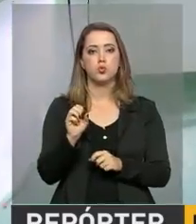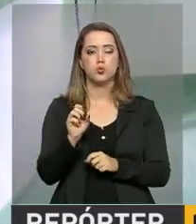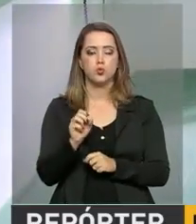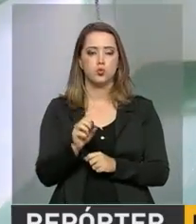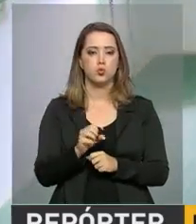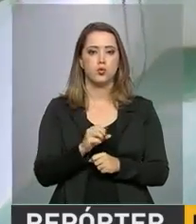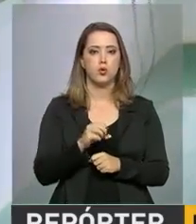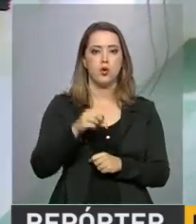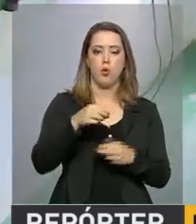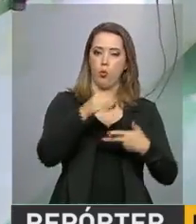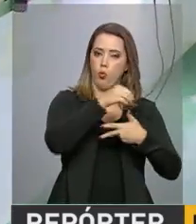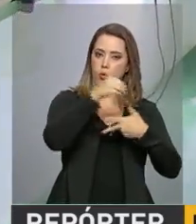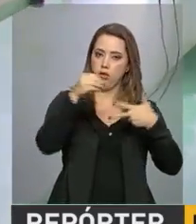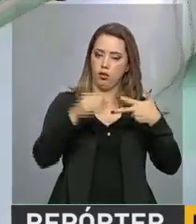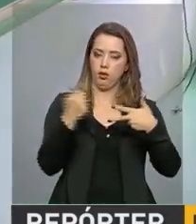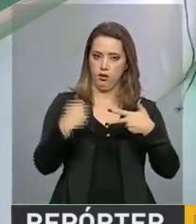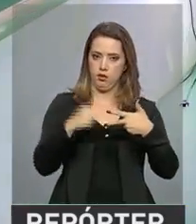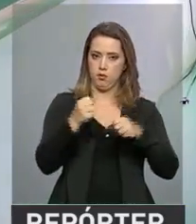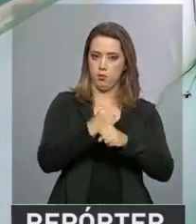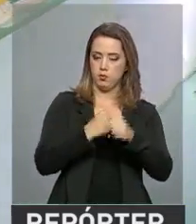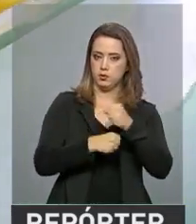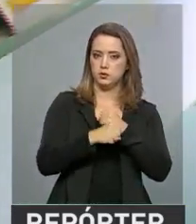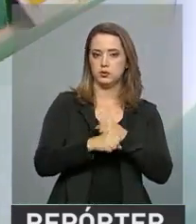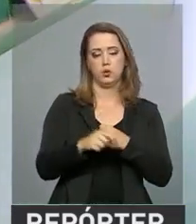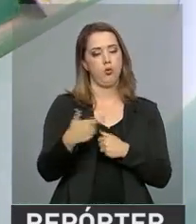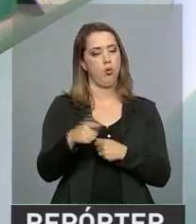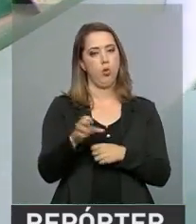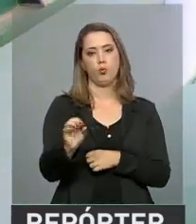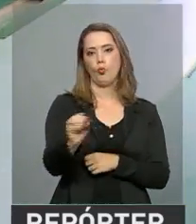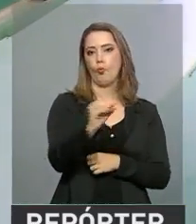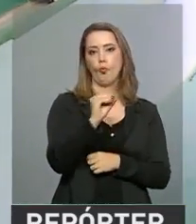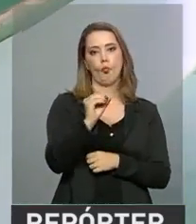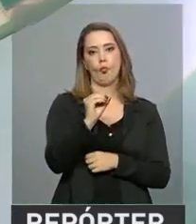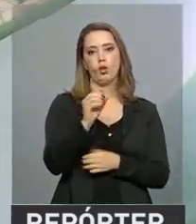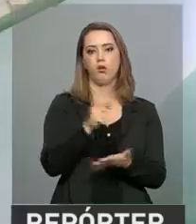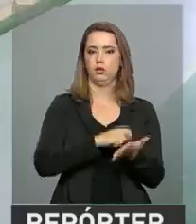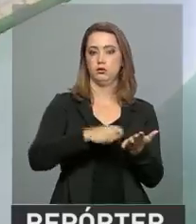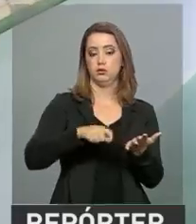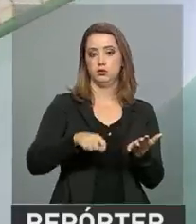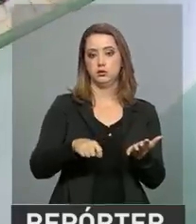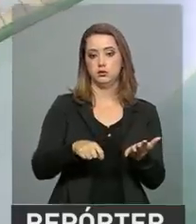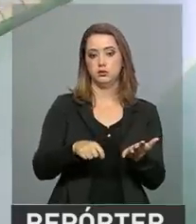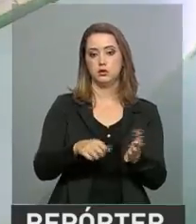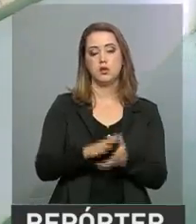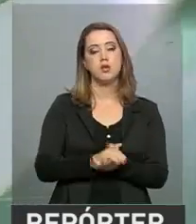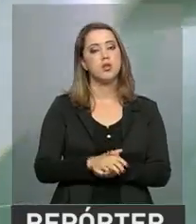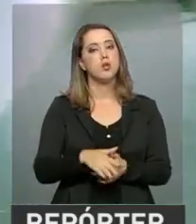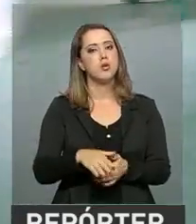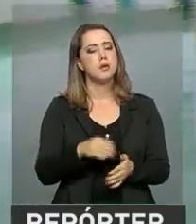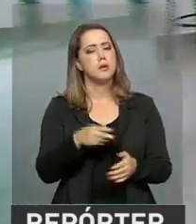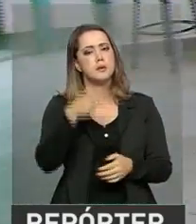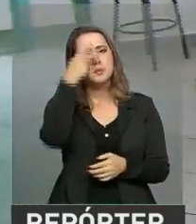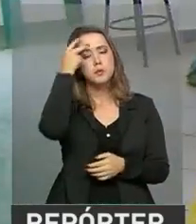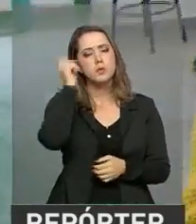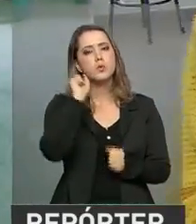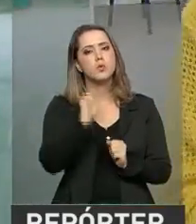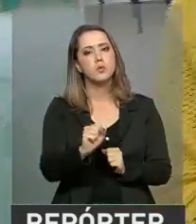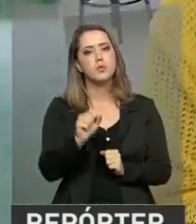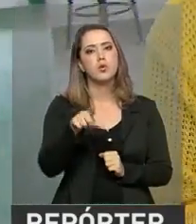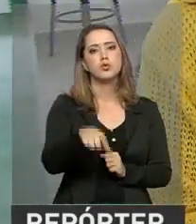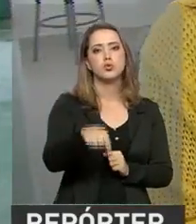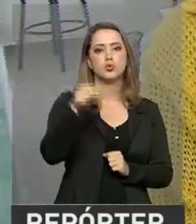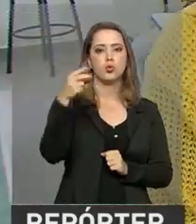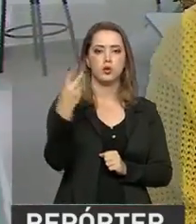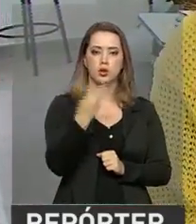o Enem de 2015 e ele não pode ter tirado nota zero na prova de redação. Os candidatos devem escolher